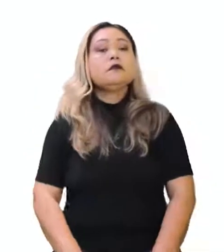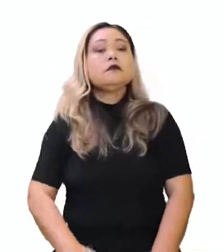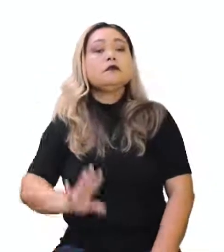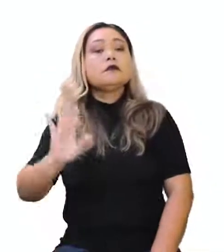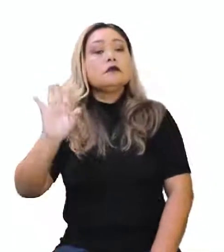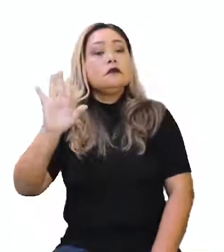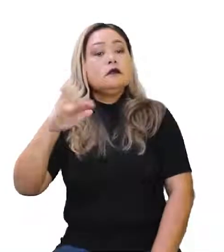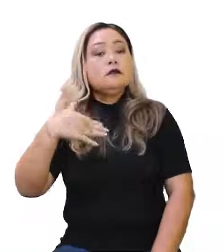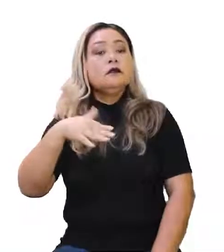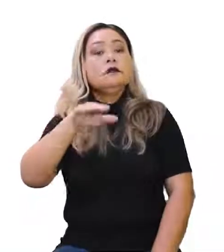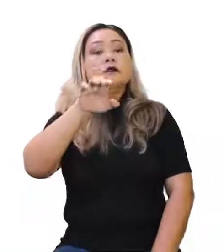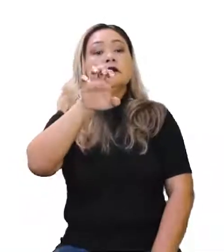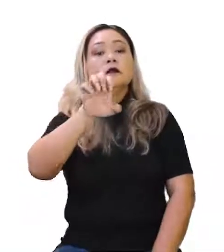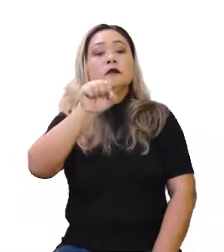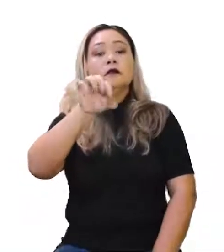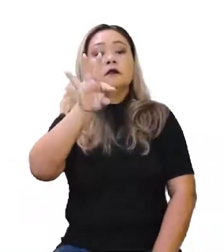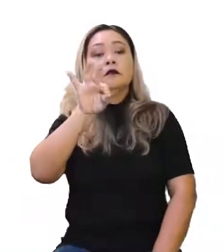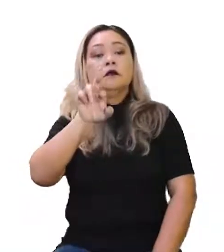Então, a